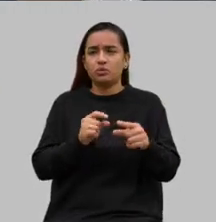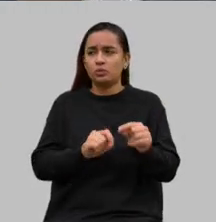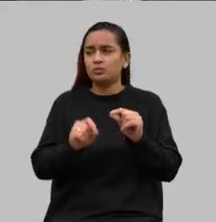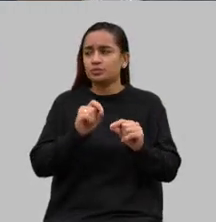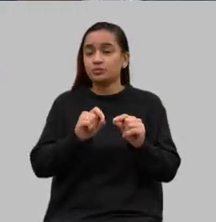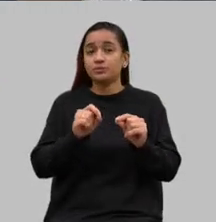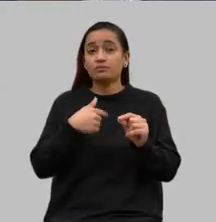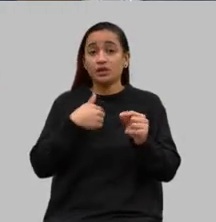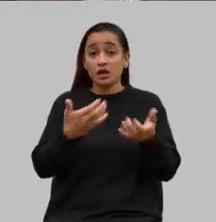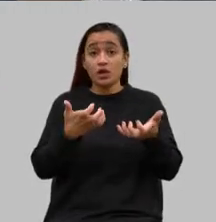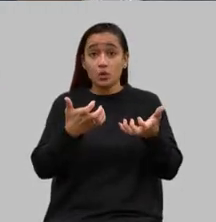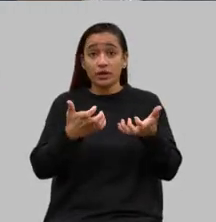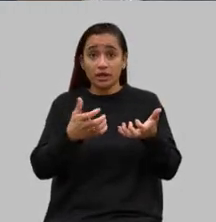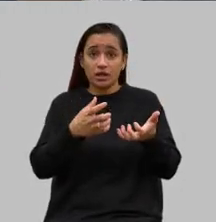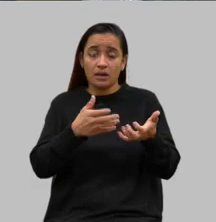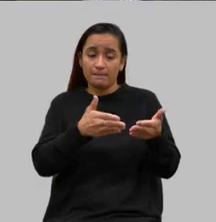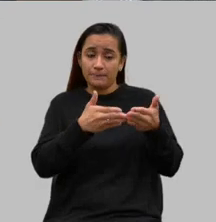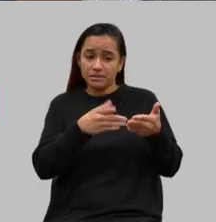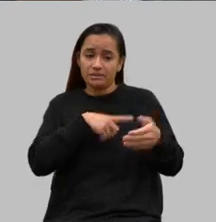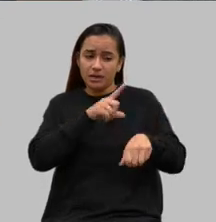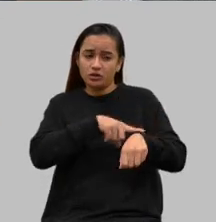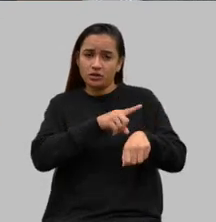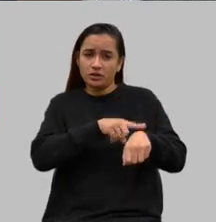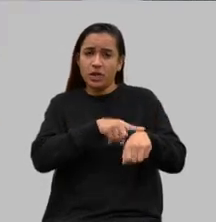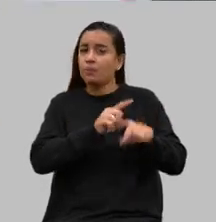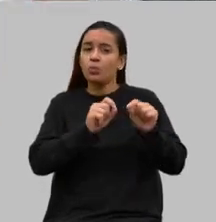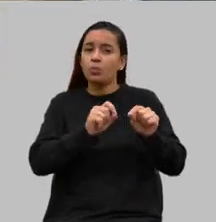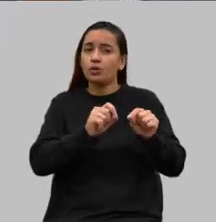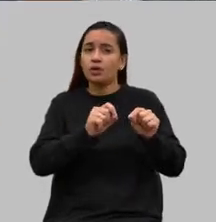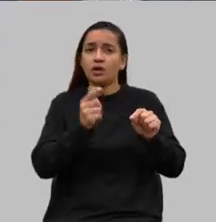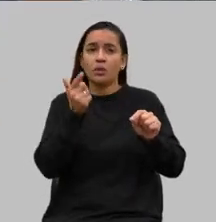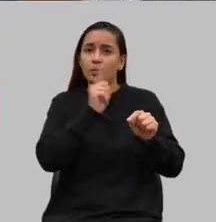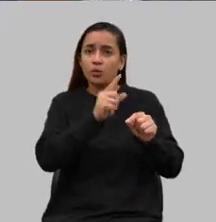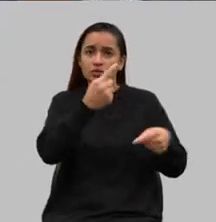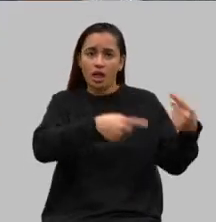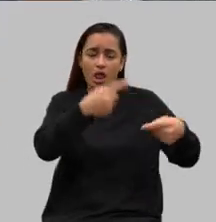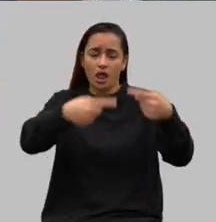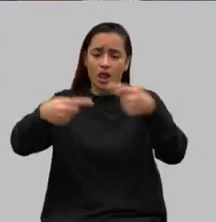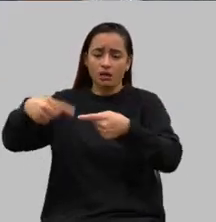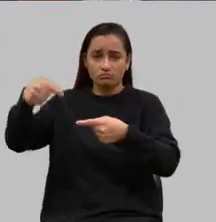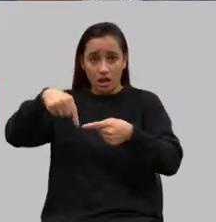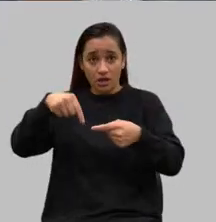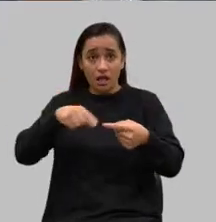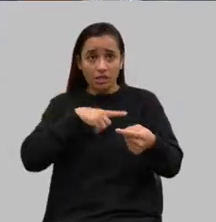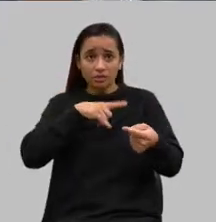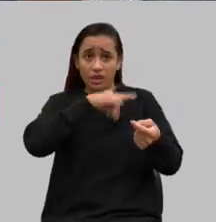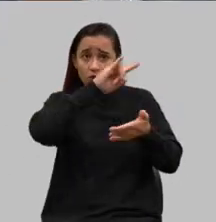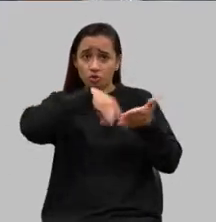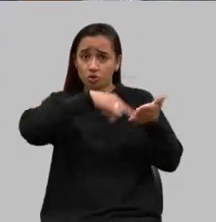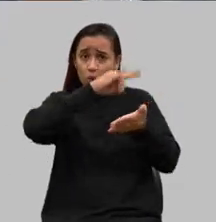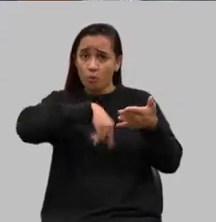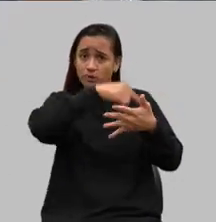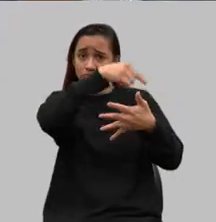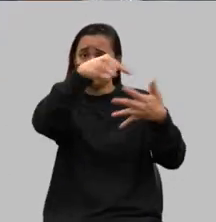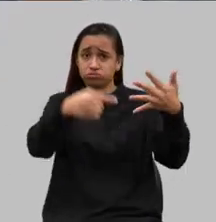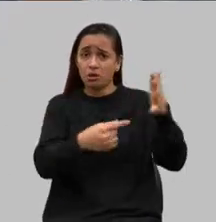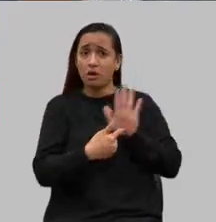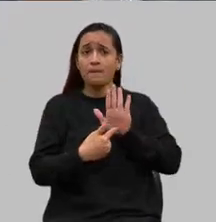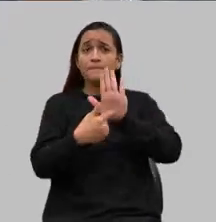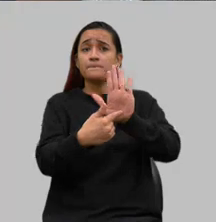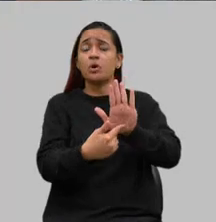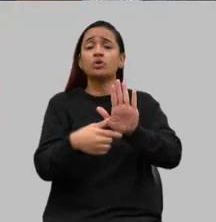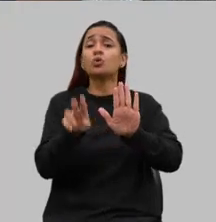eu dediquei mais o tempo a ao ao debate aqui tá aqui ó os documentos demonstrando os nomes das